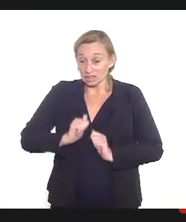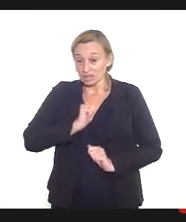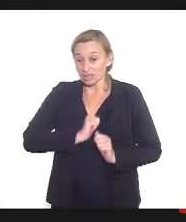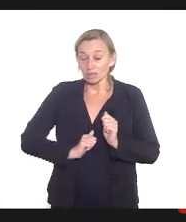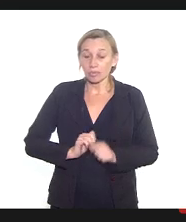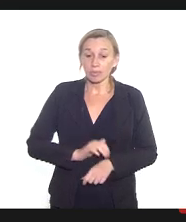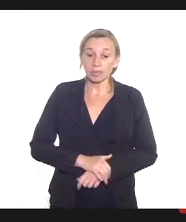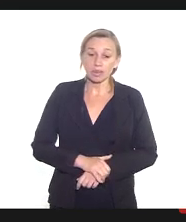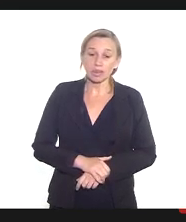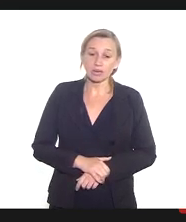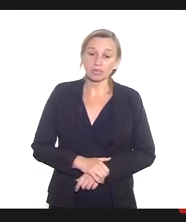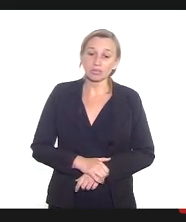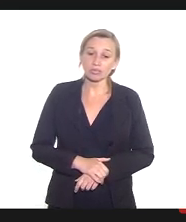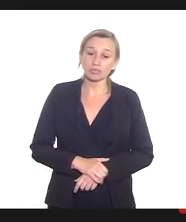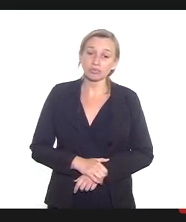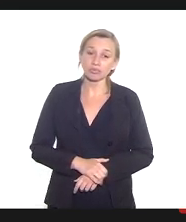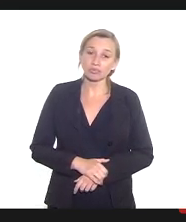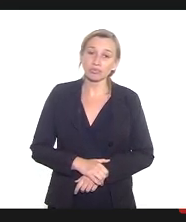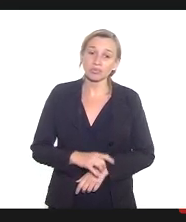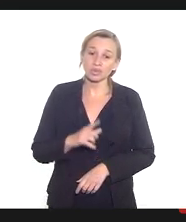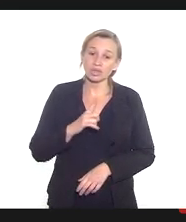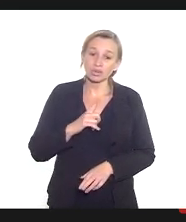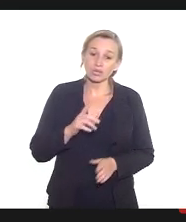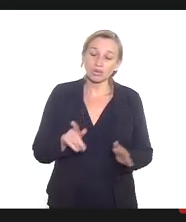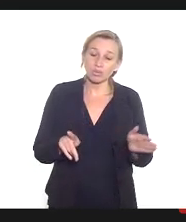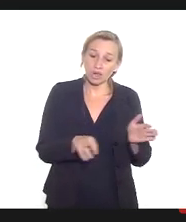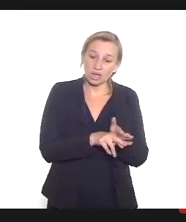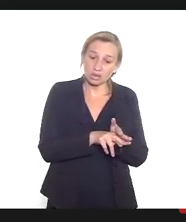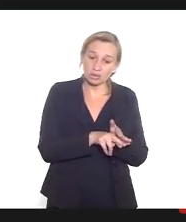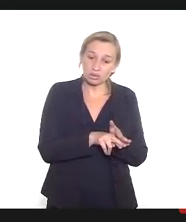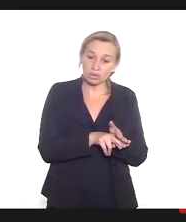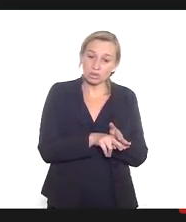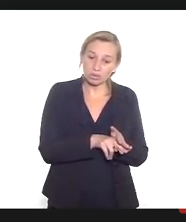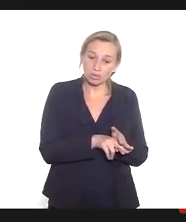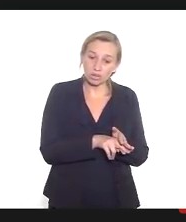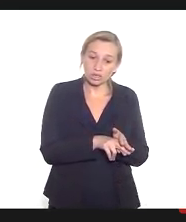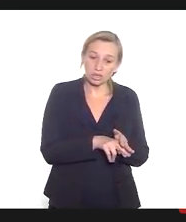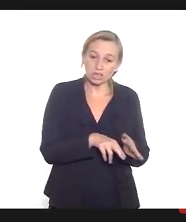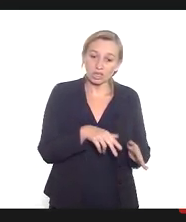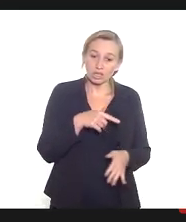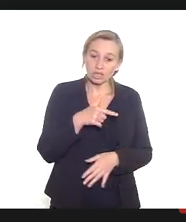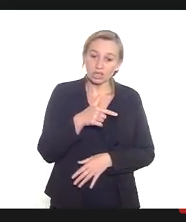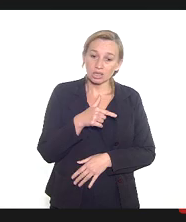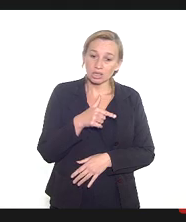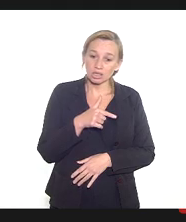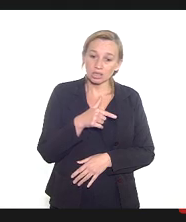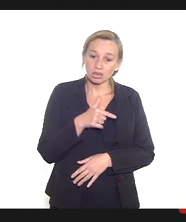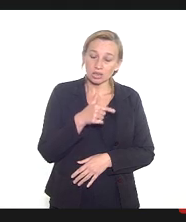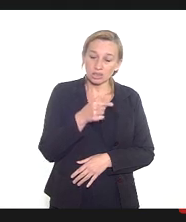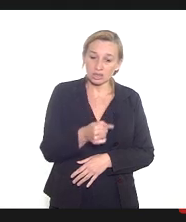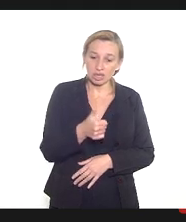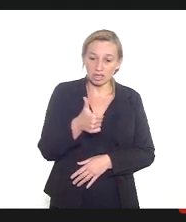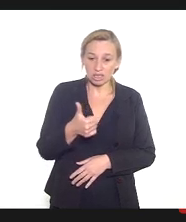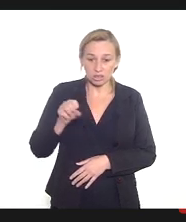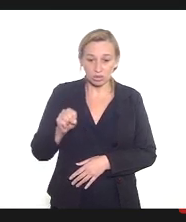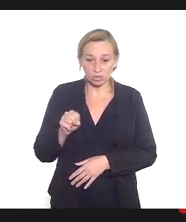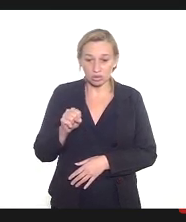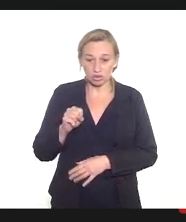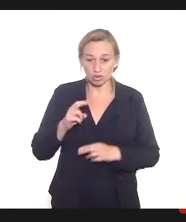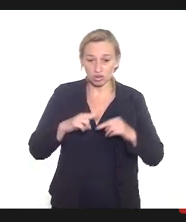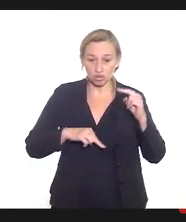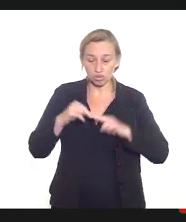é a senhora não acho que é mais uma resolução é a resolução tem Bom dia dezoito de Julho